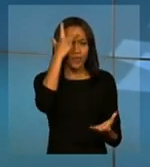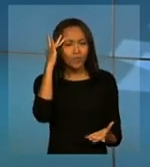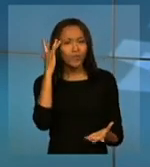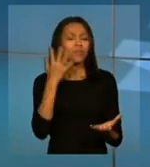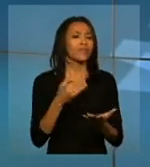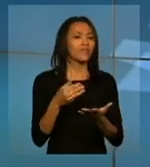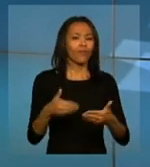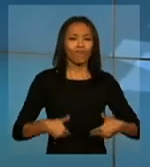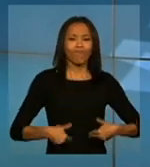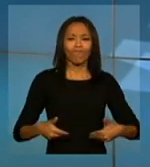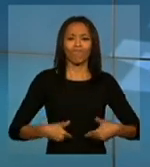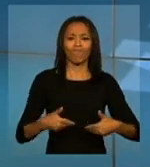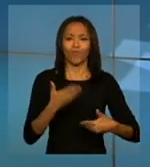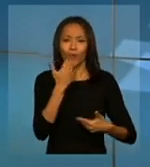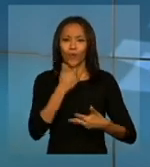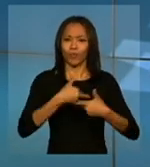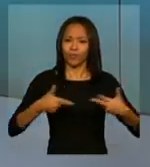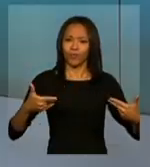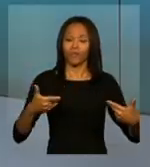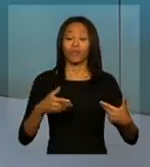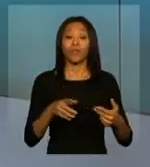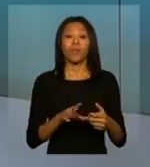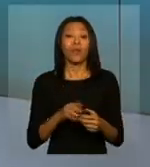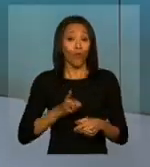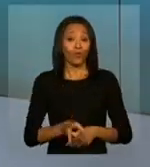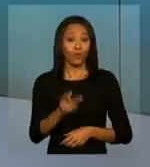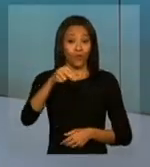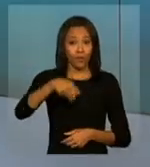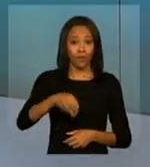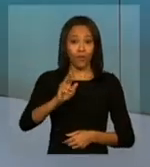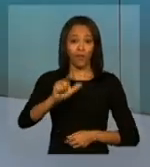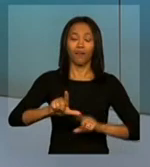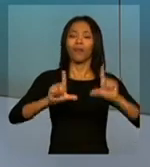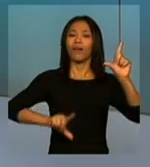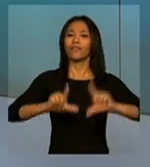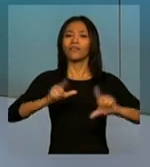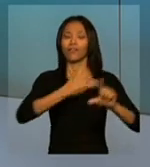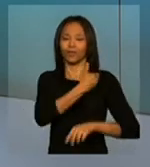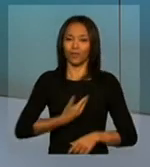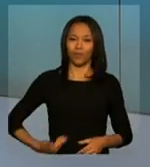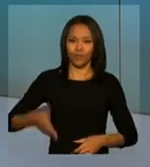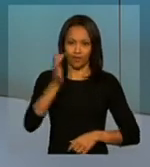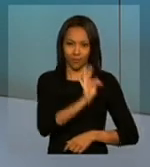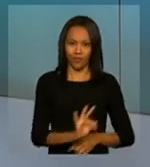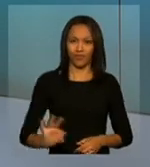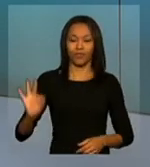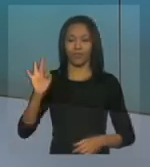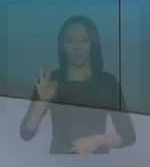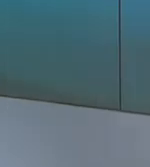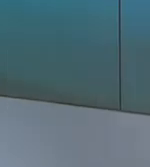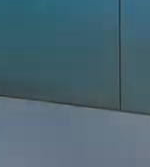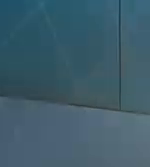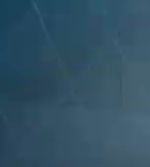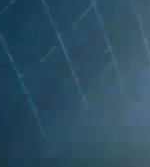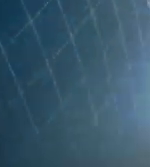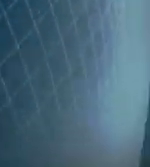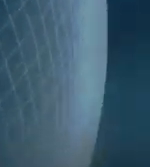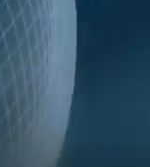insegurança alimentar e nutricional. Continue com a gente aqui na NBR, a TV do Governo Federal.